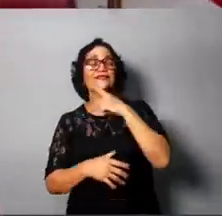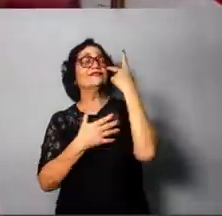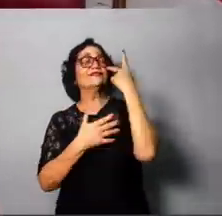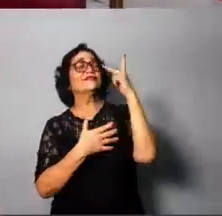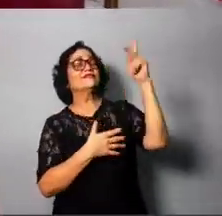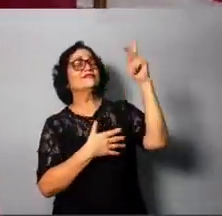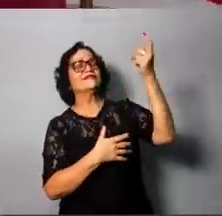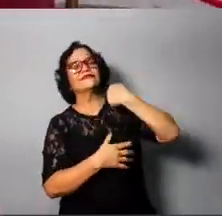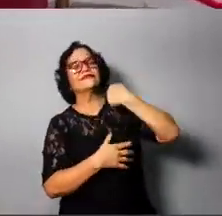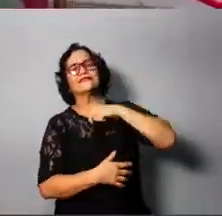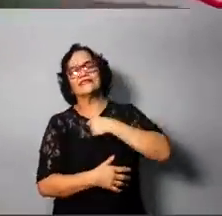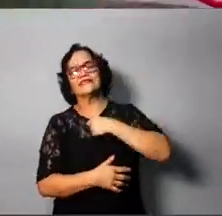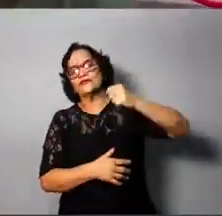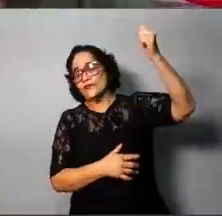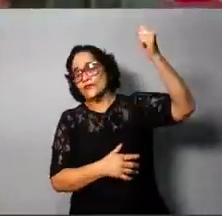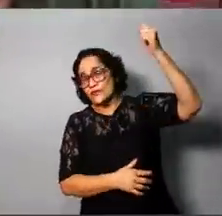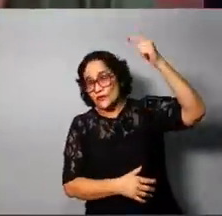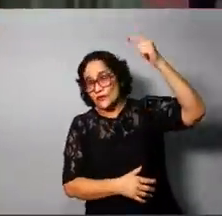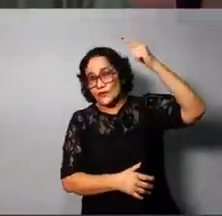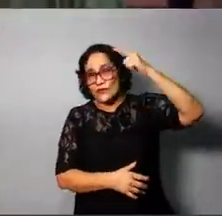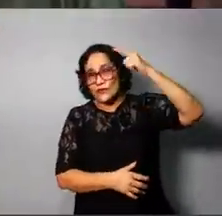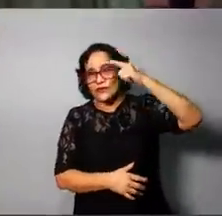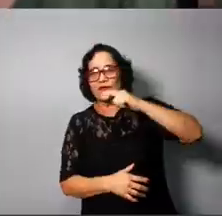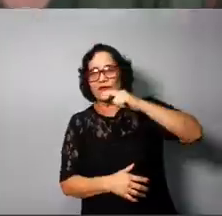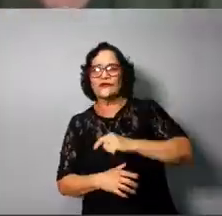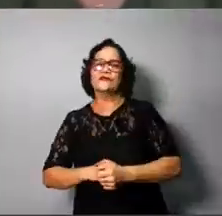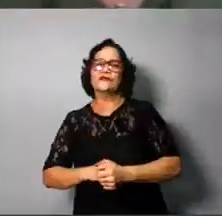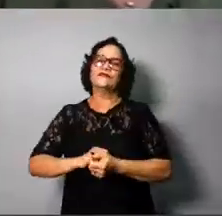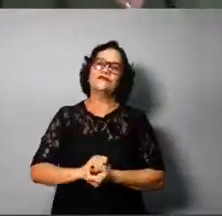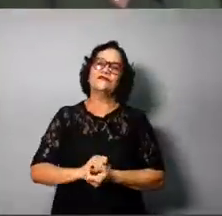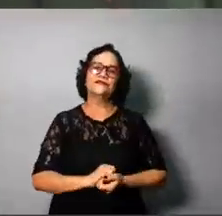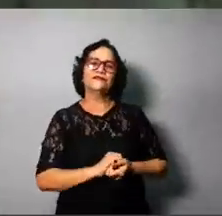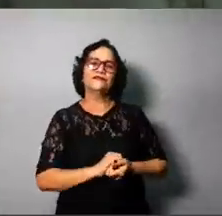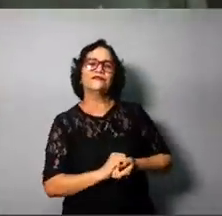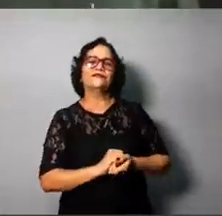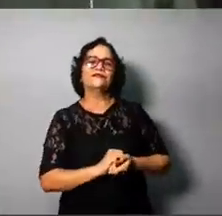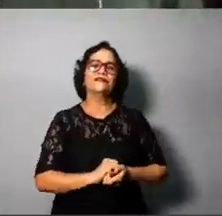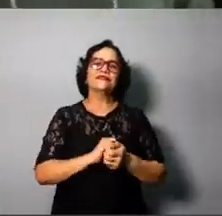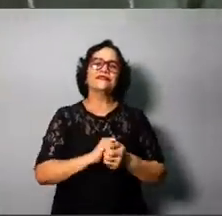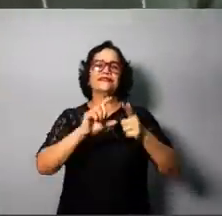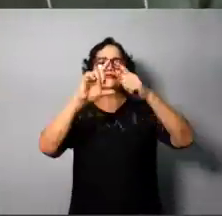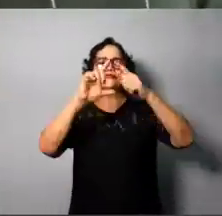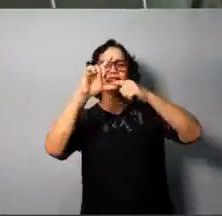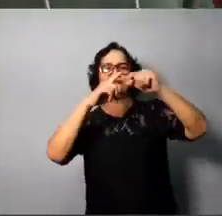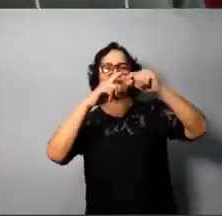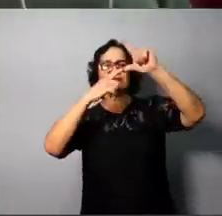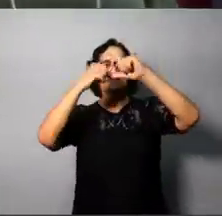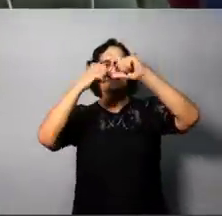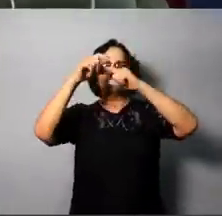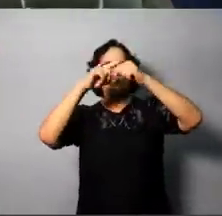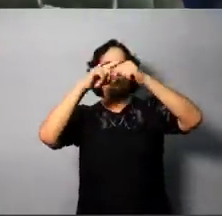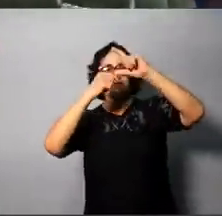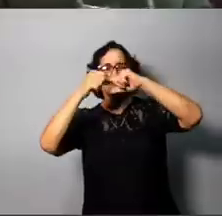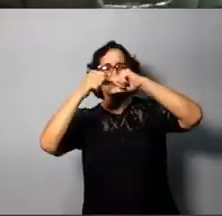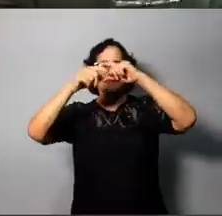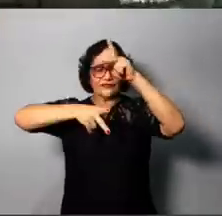mãe, tu és nossa luz, estrela